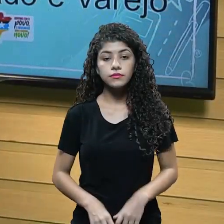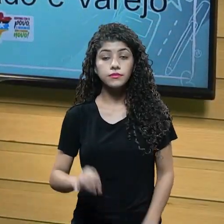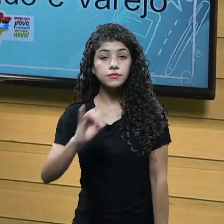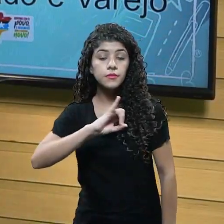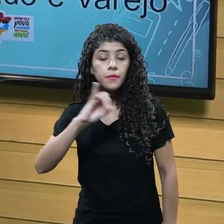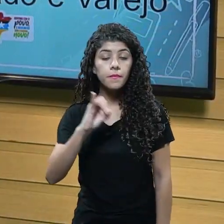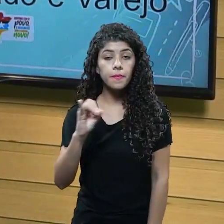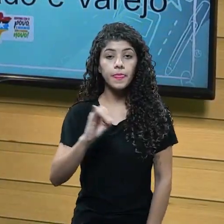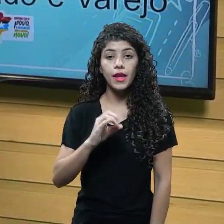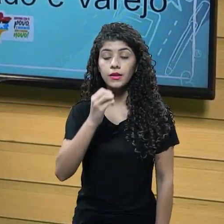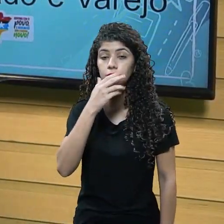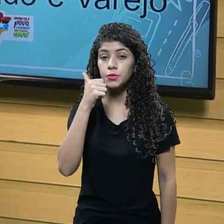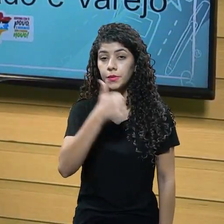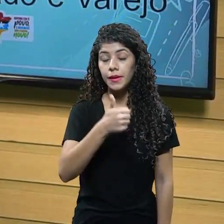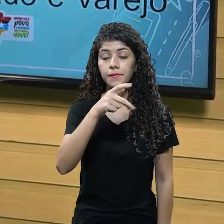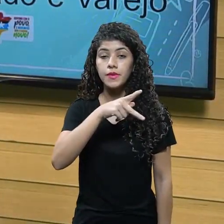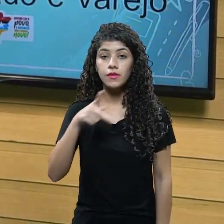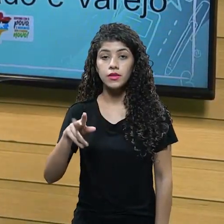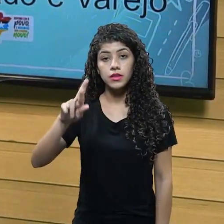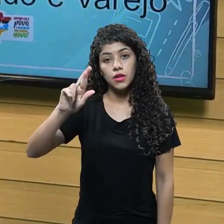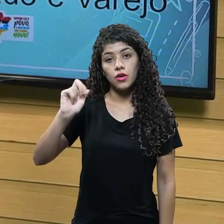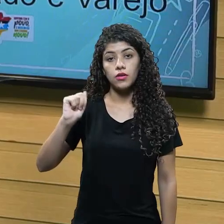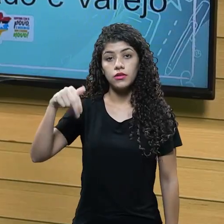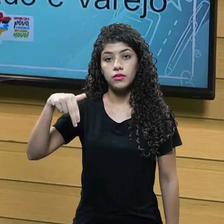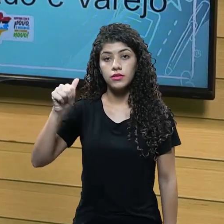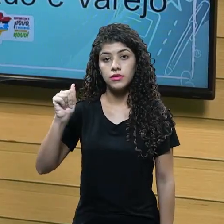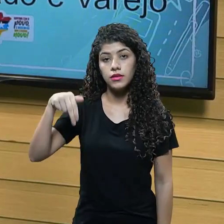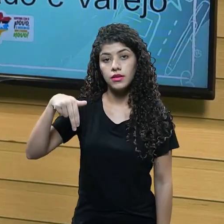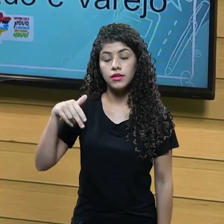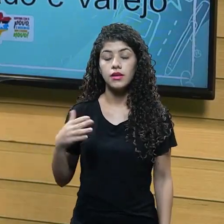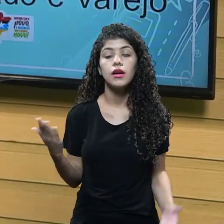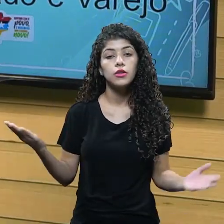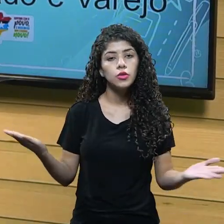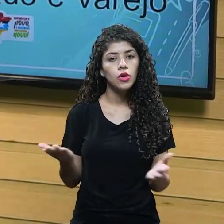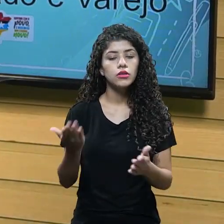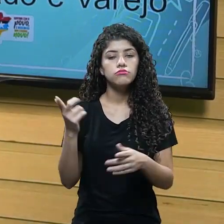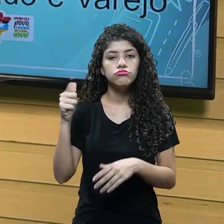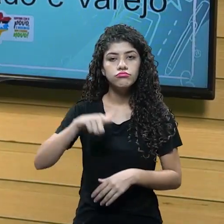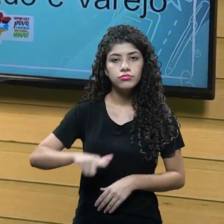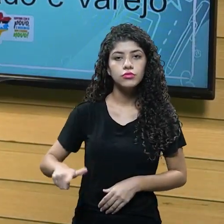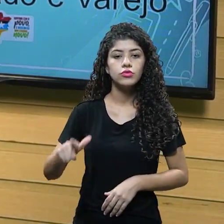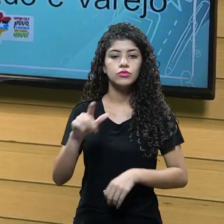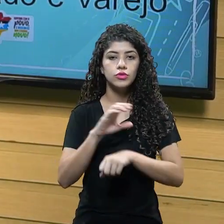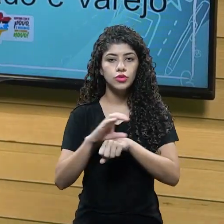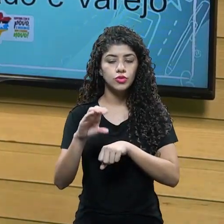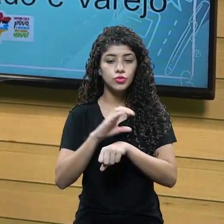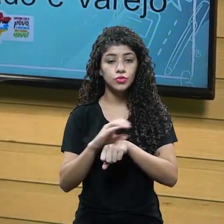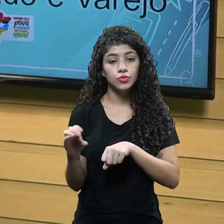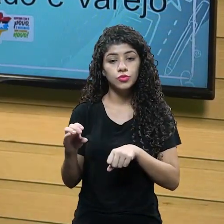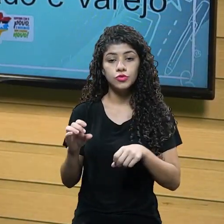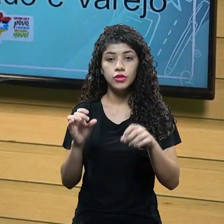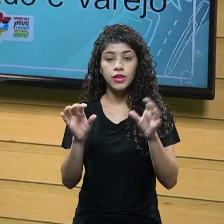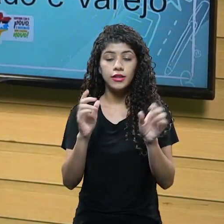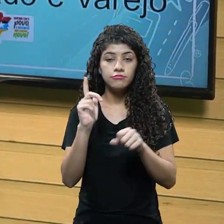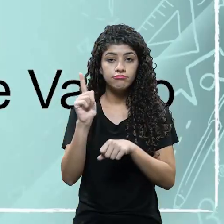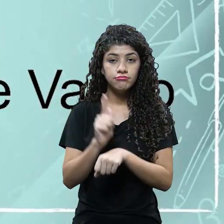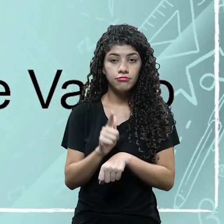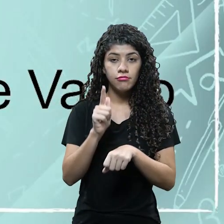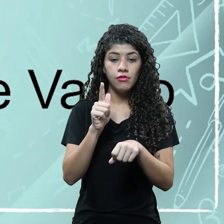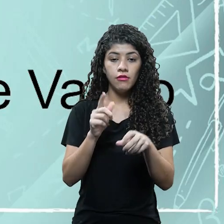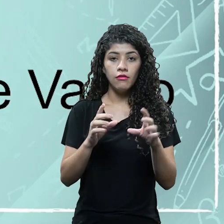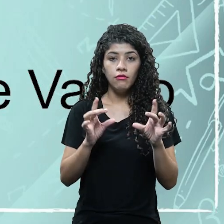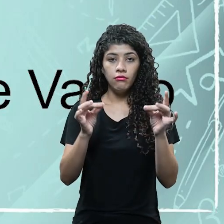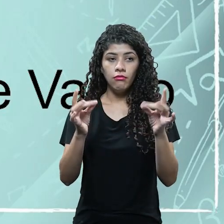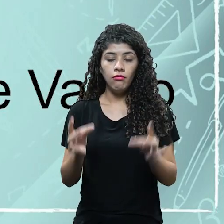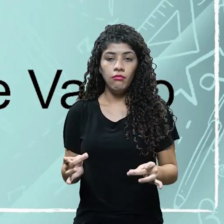Olá pessoal, tudo bem? Sou o professor Renan Robson e a gente volta aqui com o nosso curso de técnico em vendas. E hoje a gente vai dar dando continuidade à nossa disciplina